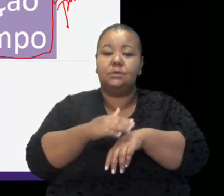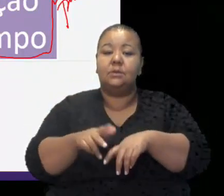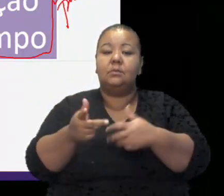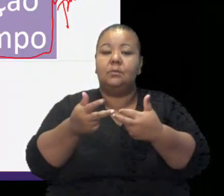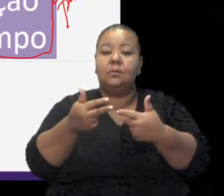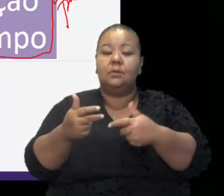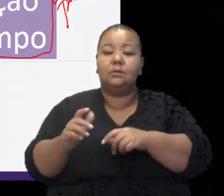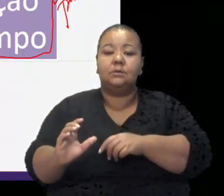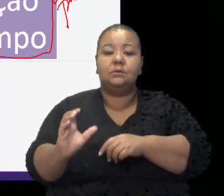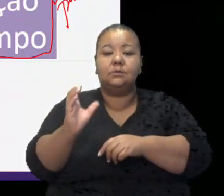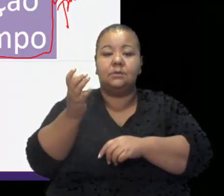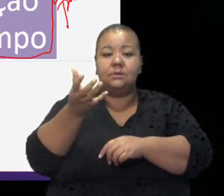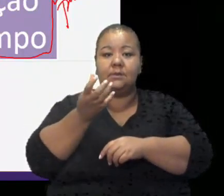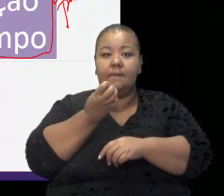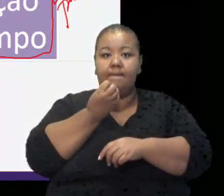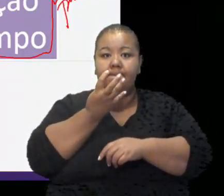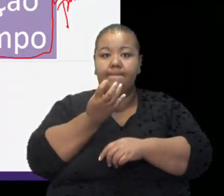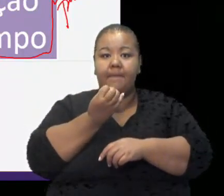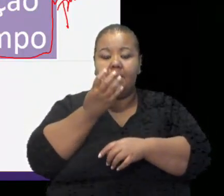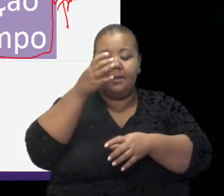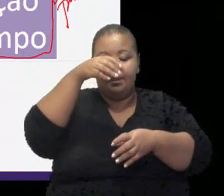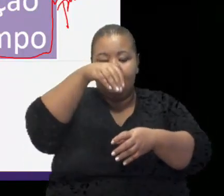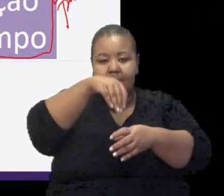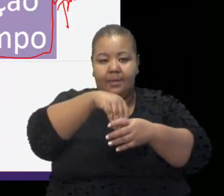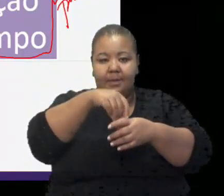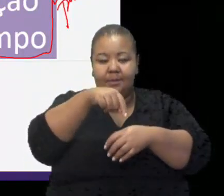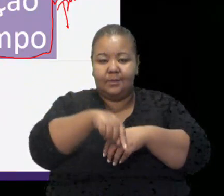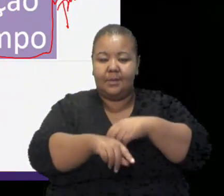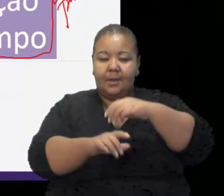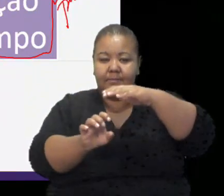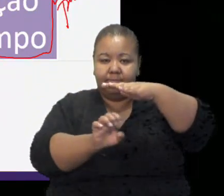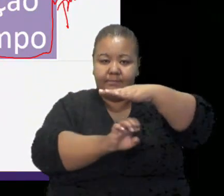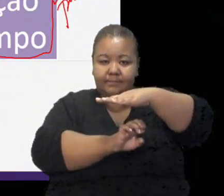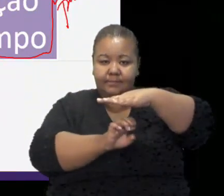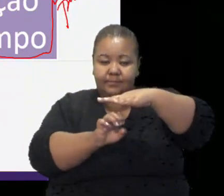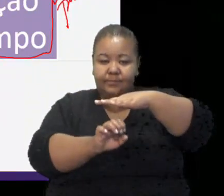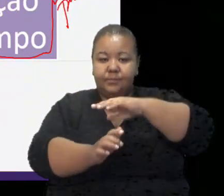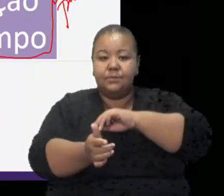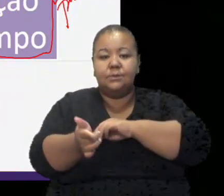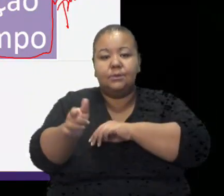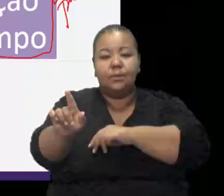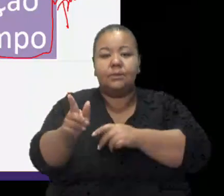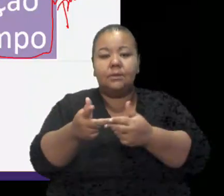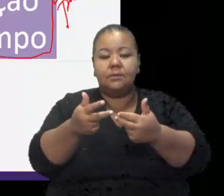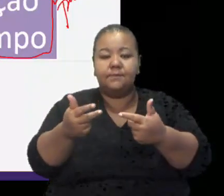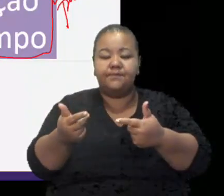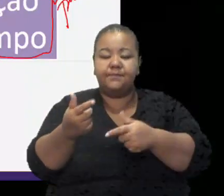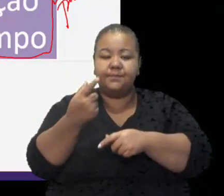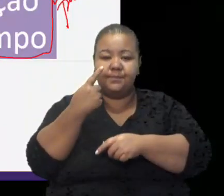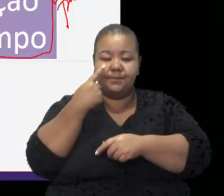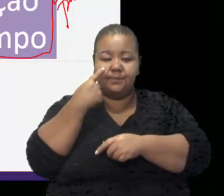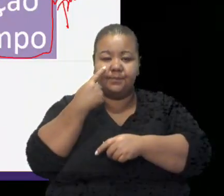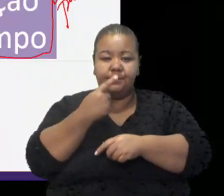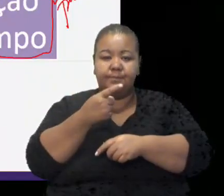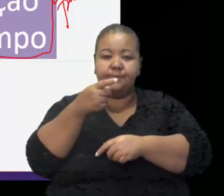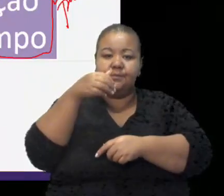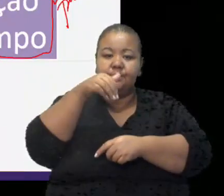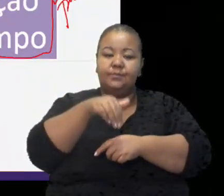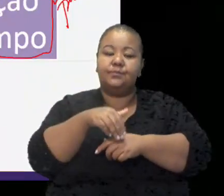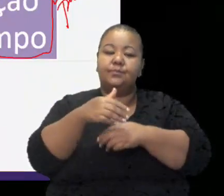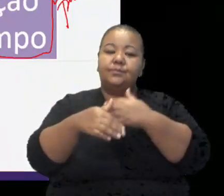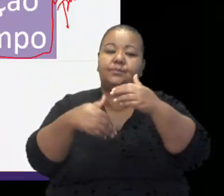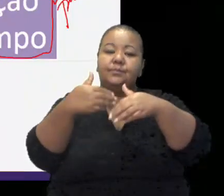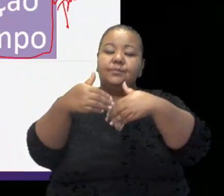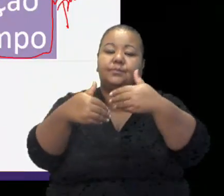coisas aconteçam bem dentro da organização. E outro ponto que a gente vai trabalhar dentro desse